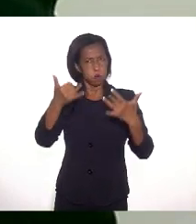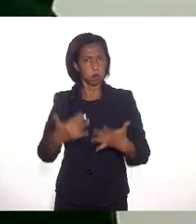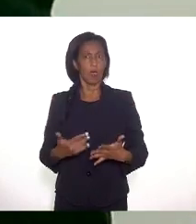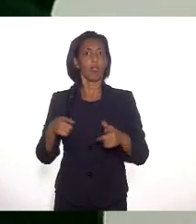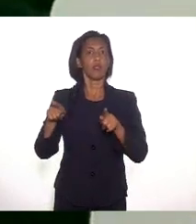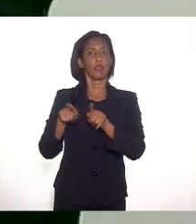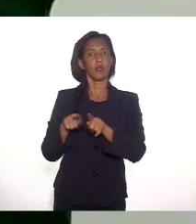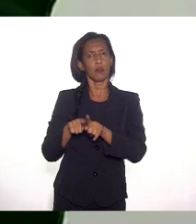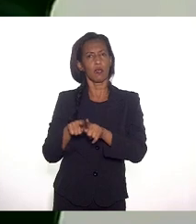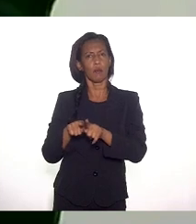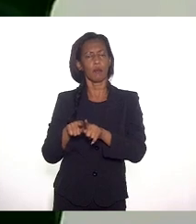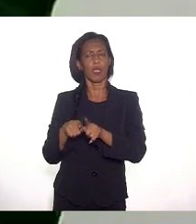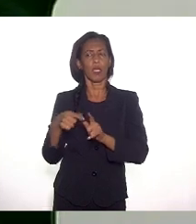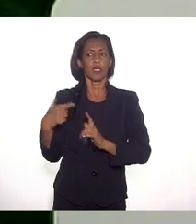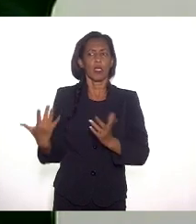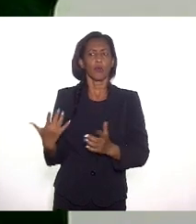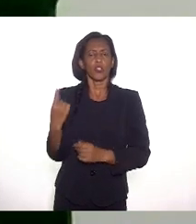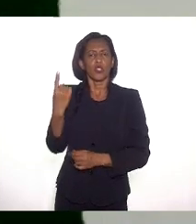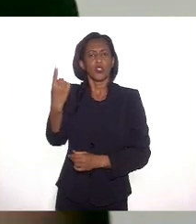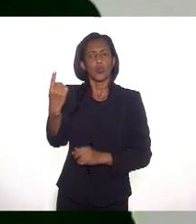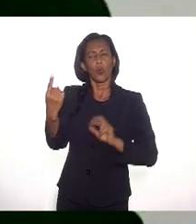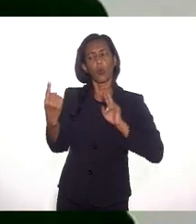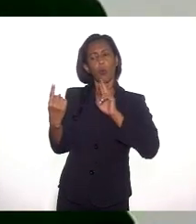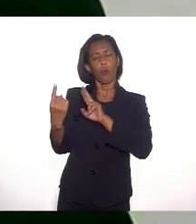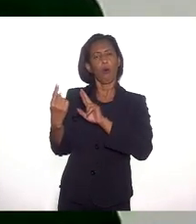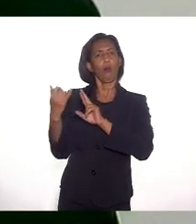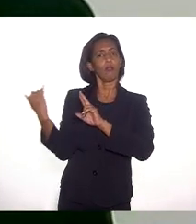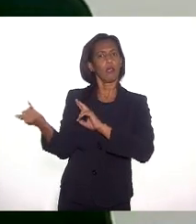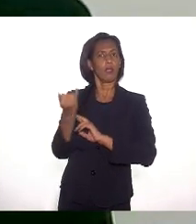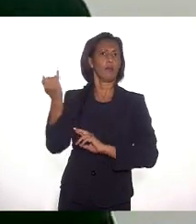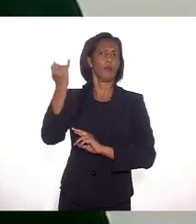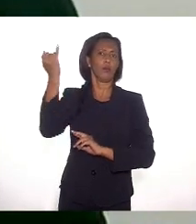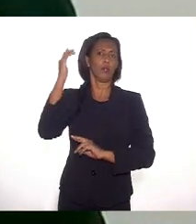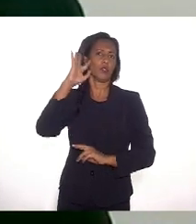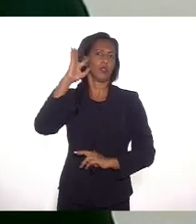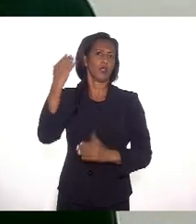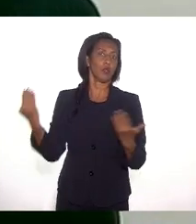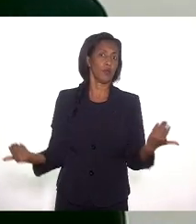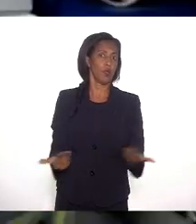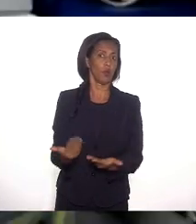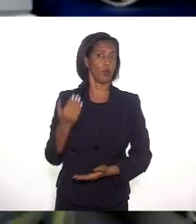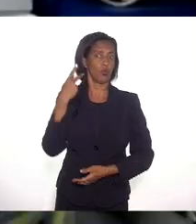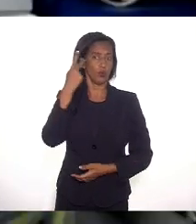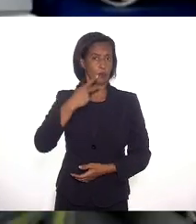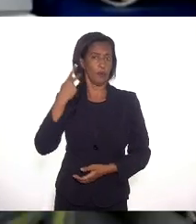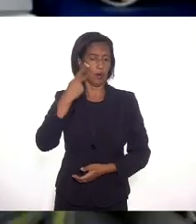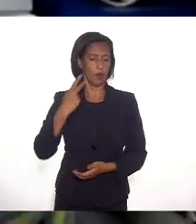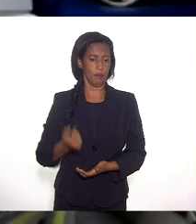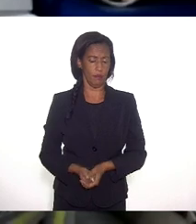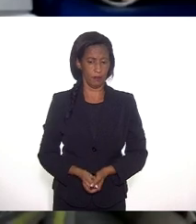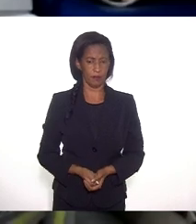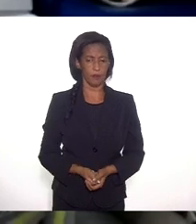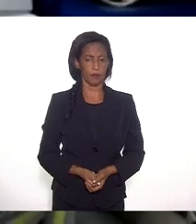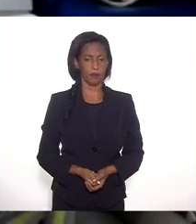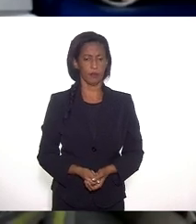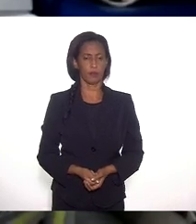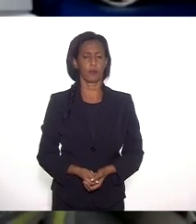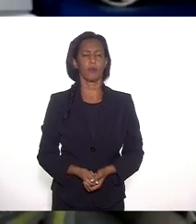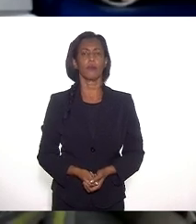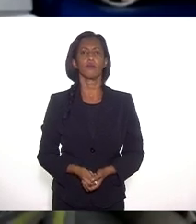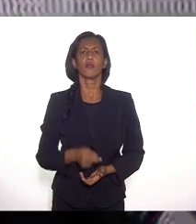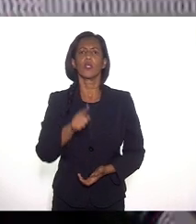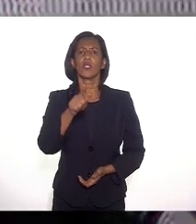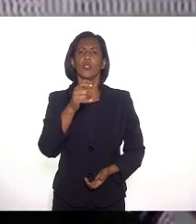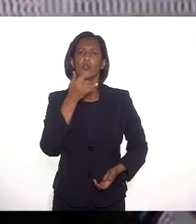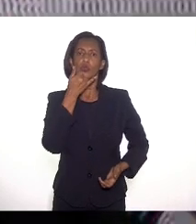de atender uma questão que é importante agora ser resolvida no parlamento. E a gente manda esse você pode nos chamar, CCJ, desculpa, né?